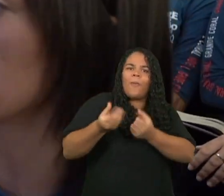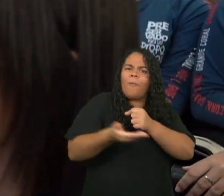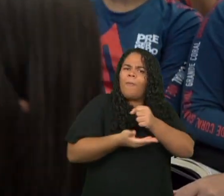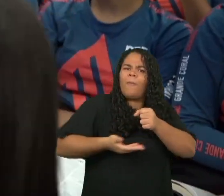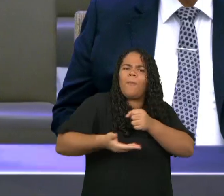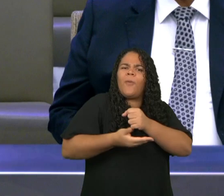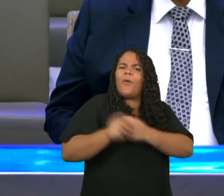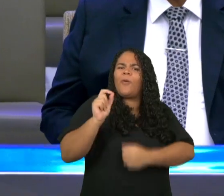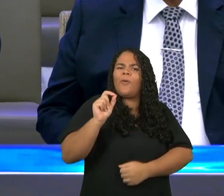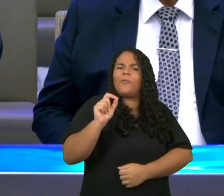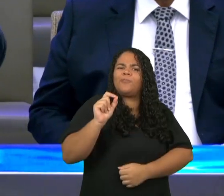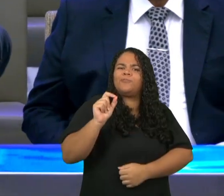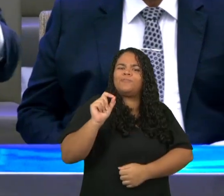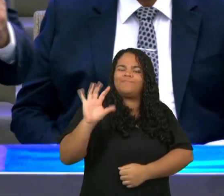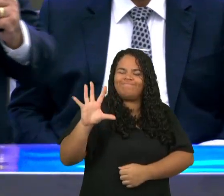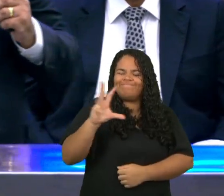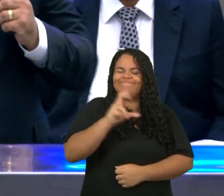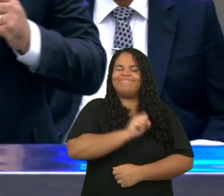Aleluia.